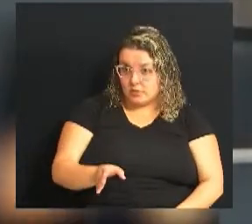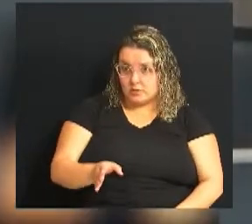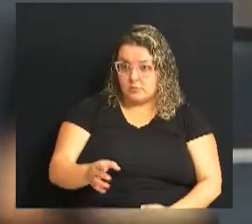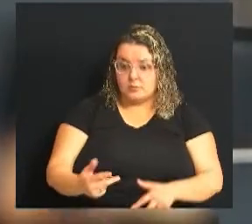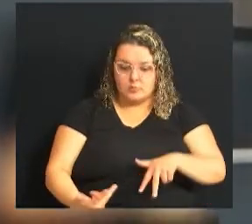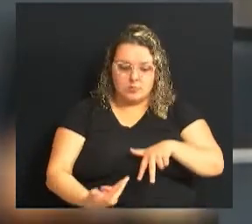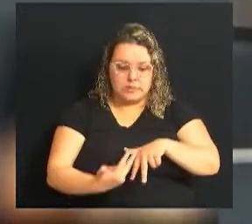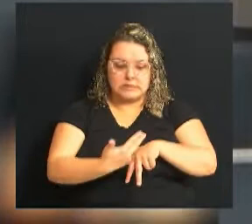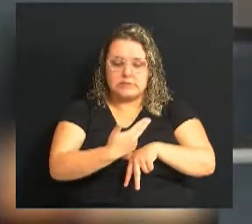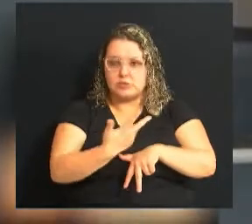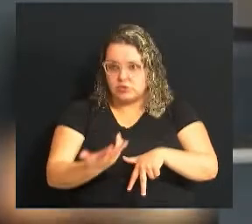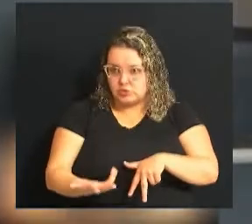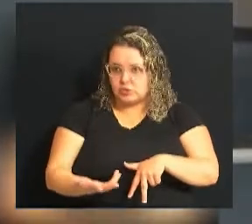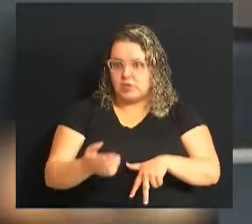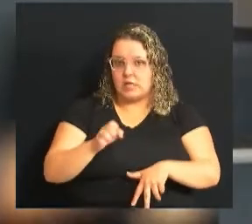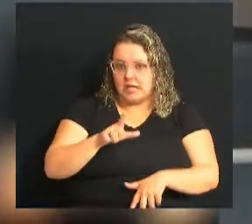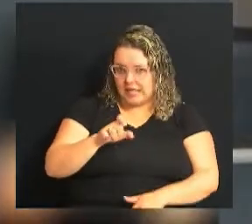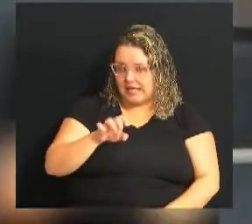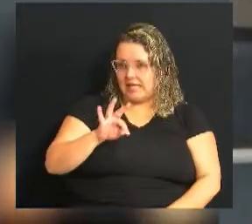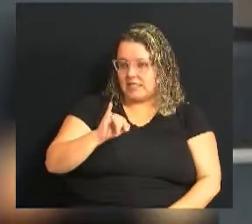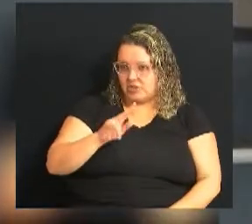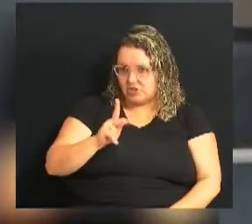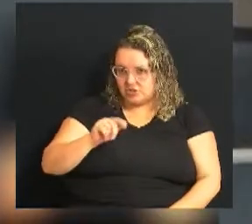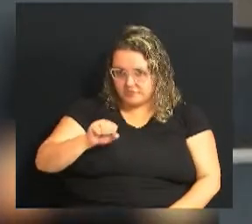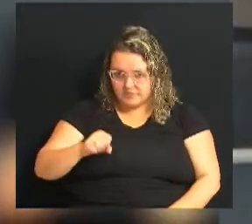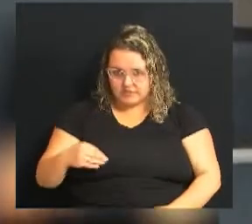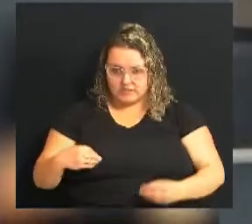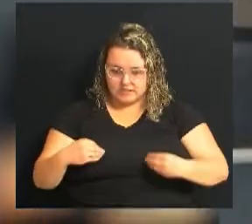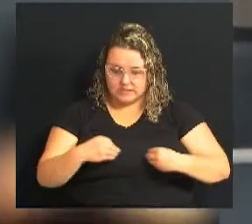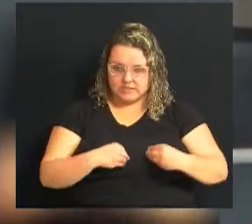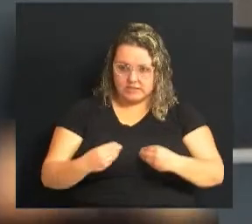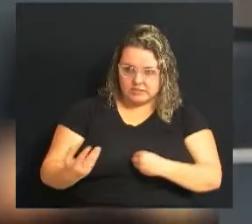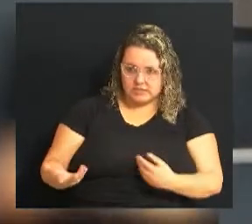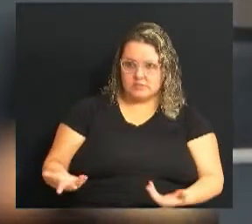ou eletivas ou alguns exames que estão